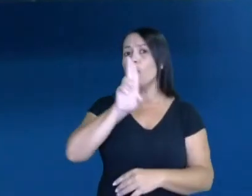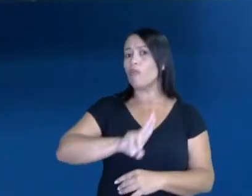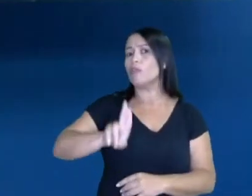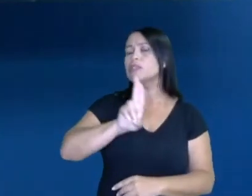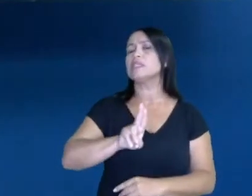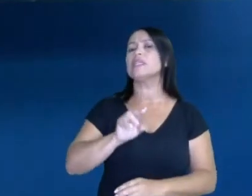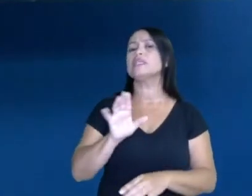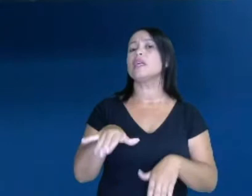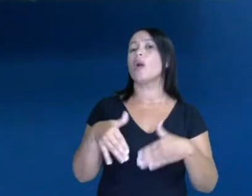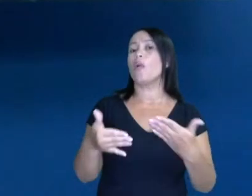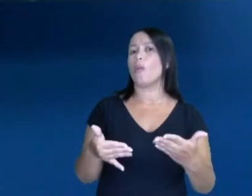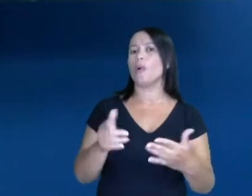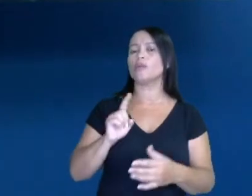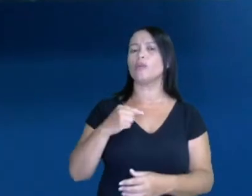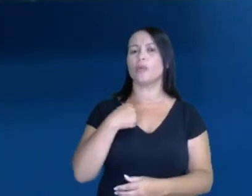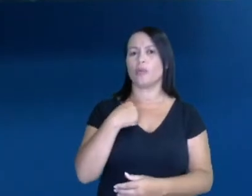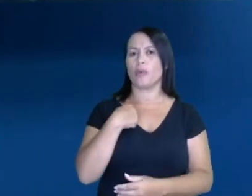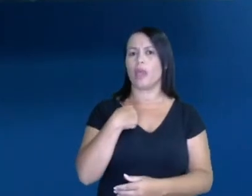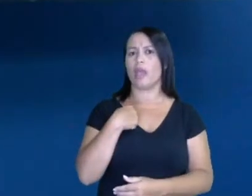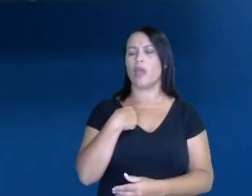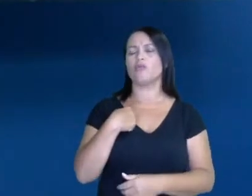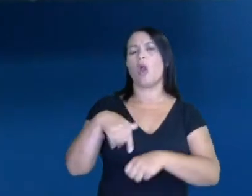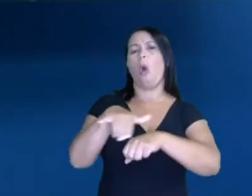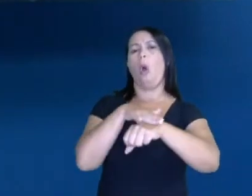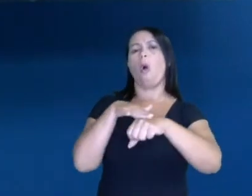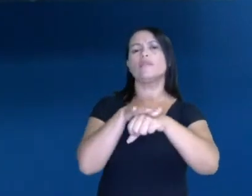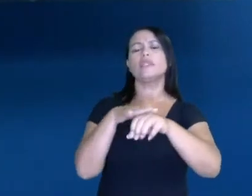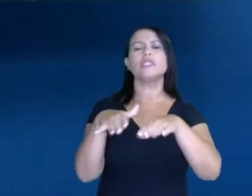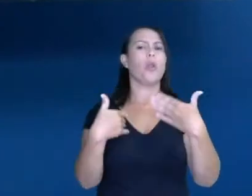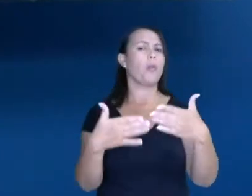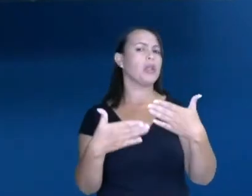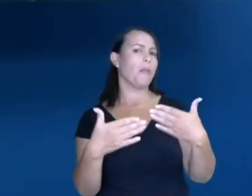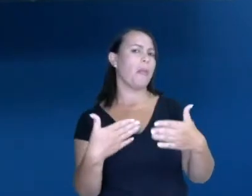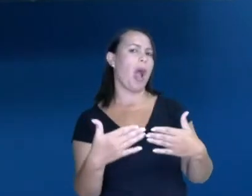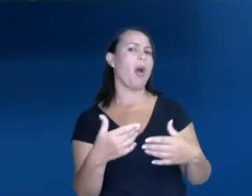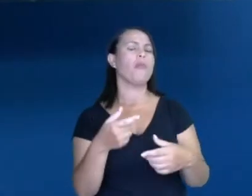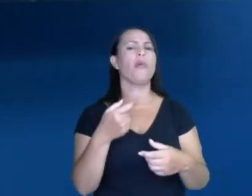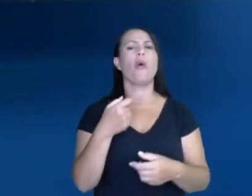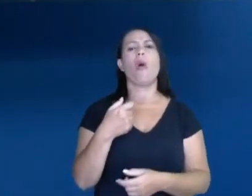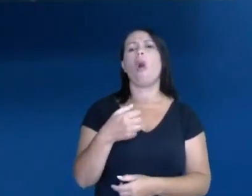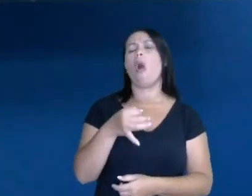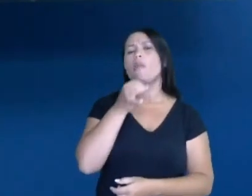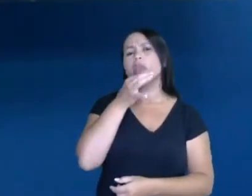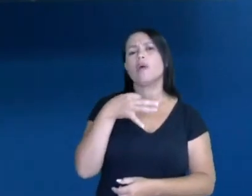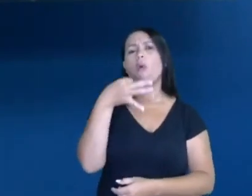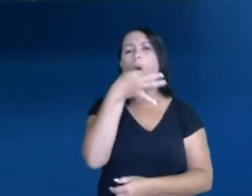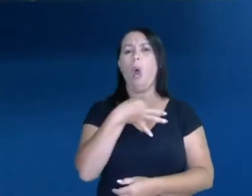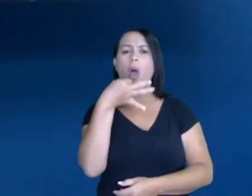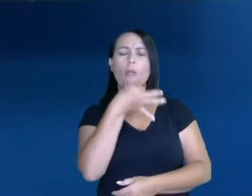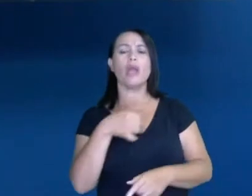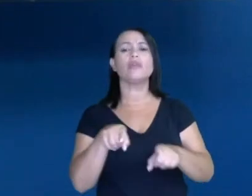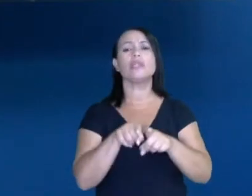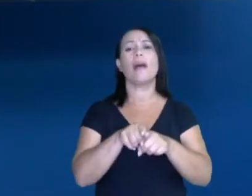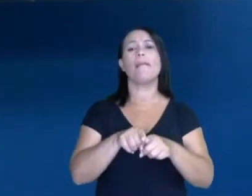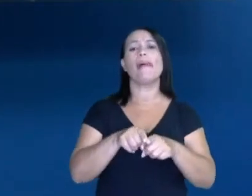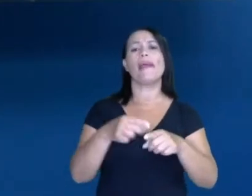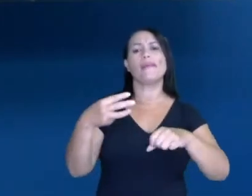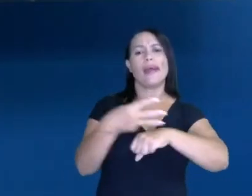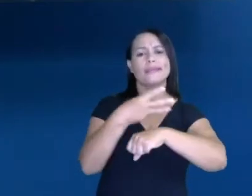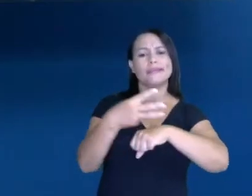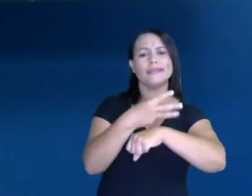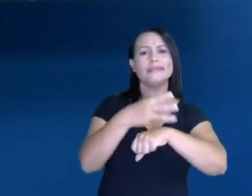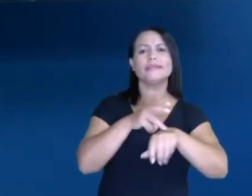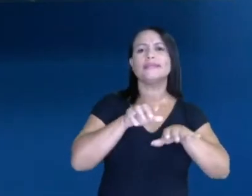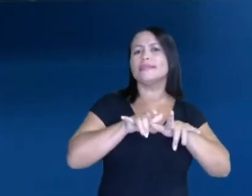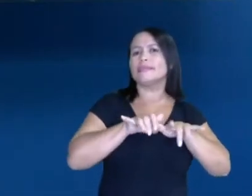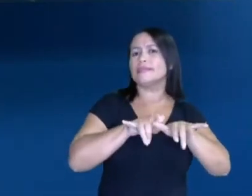linguagem informal quando eu estiver conversando, ou oralmente ou através da escrita, né? Por exemplo, no